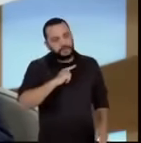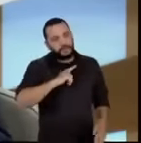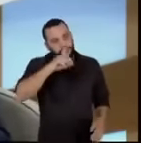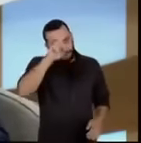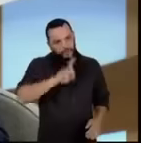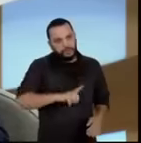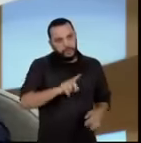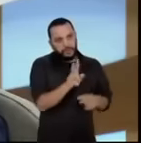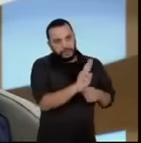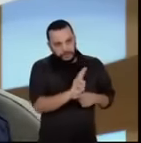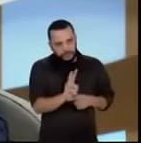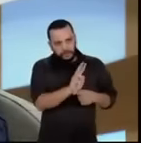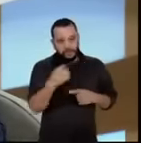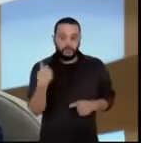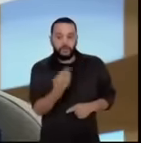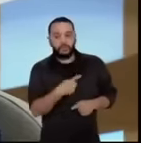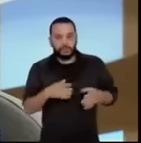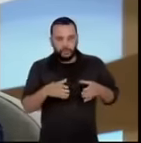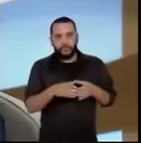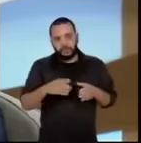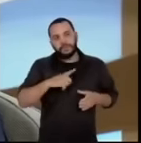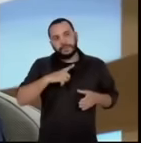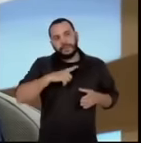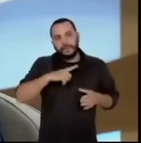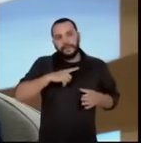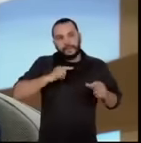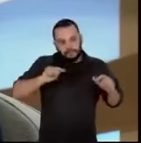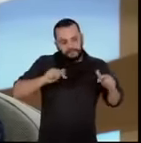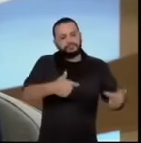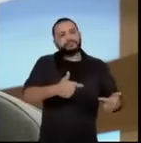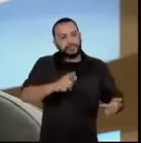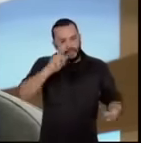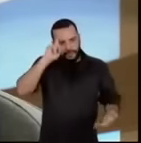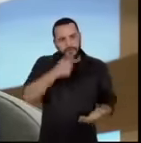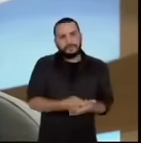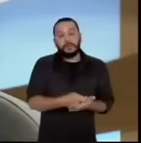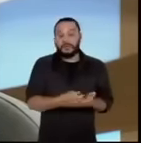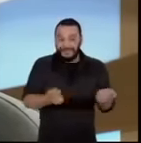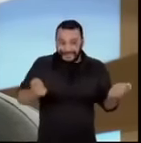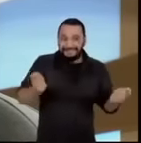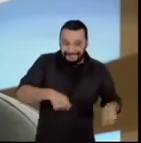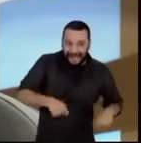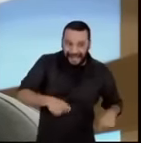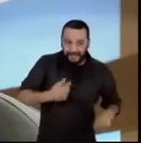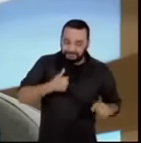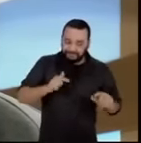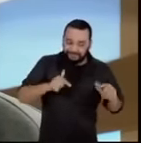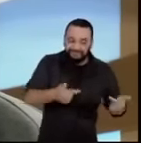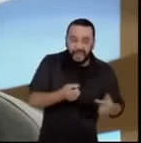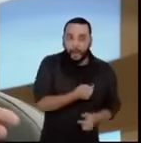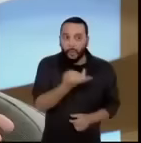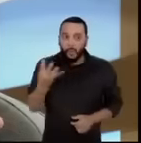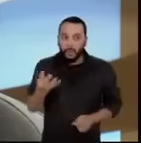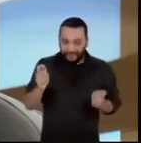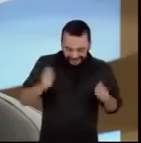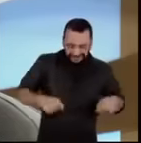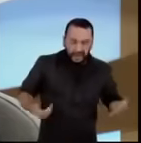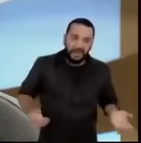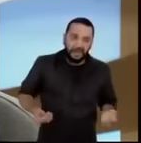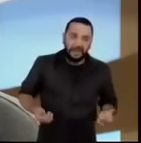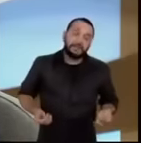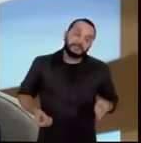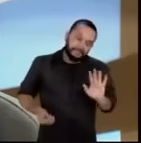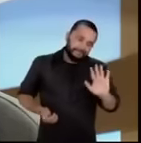nossa, tem tomado as medidas que estão ao alcance e que são possíveis de serem implementadas. Várias, como eu disse no começo do